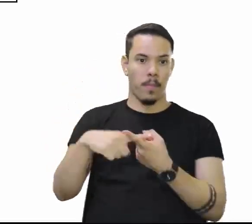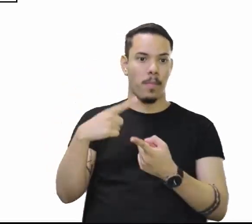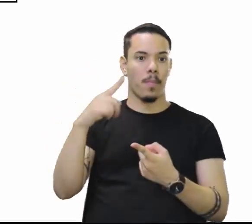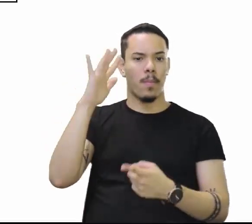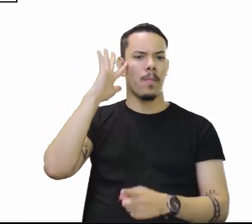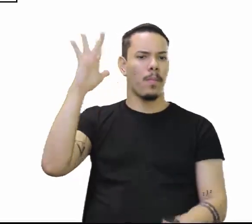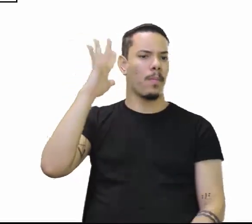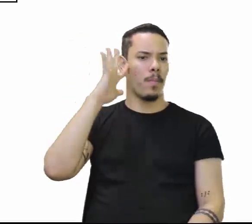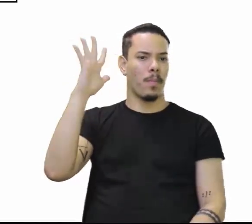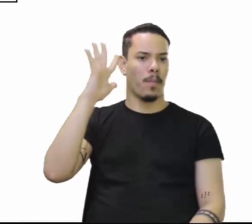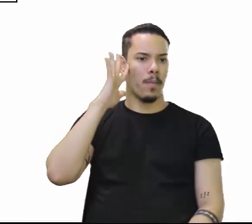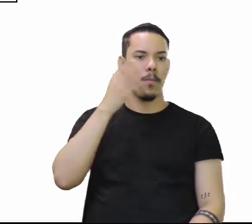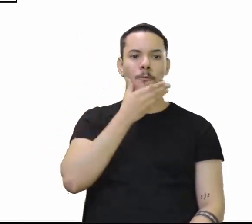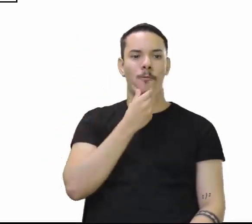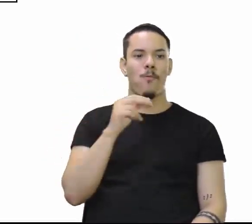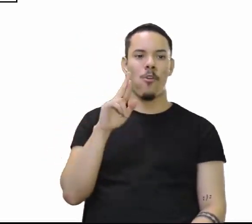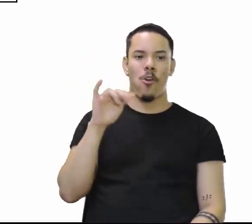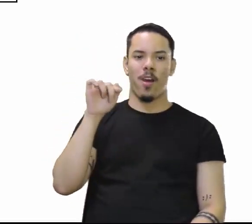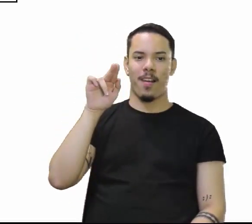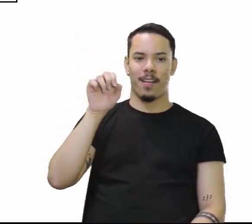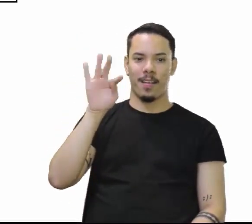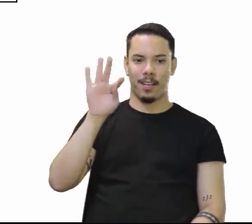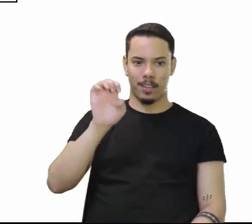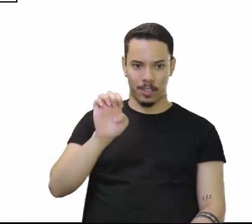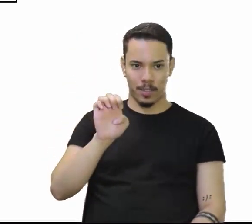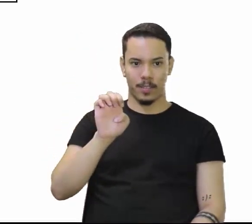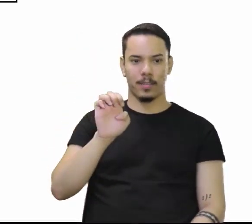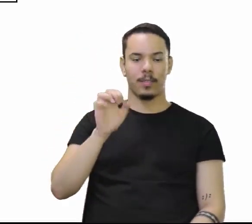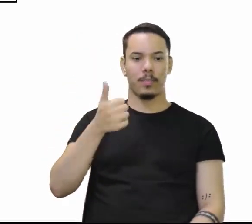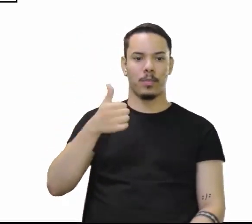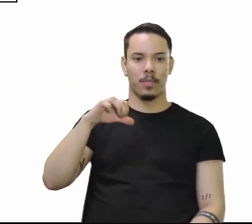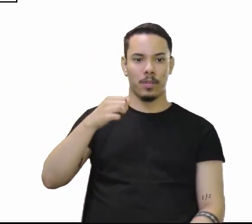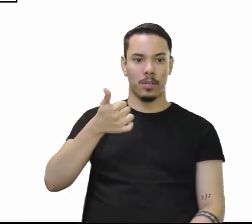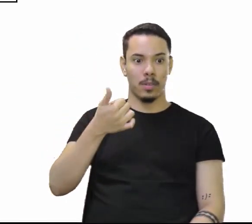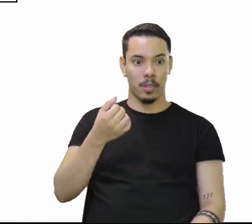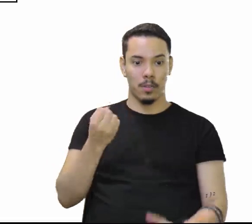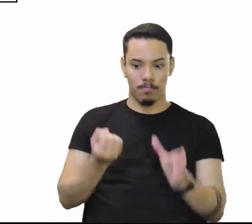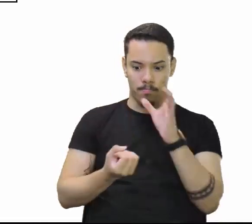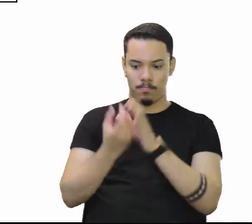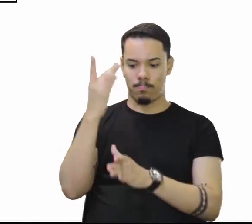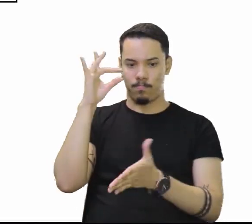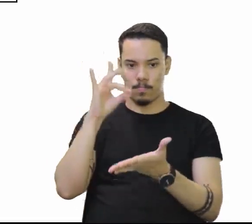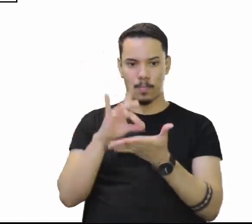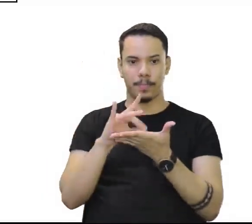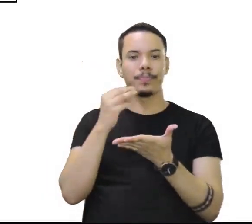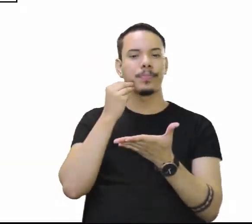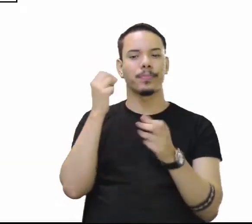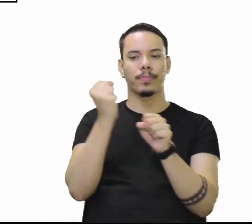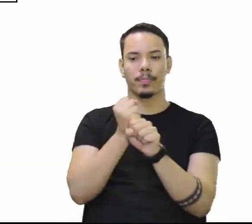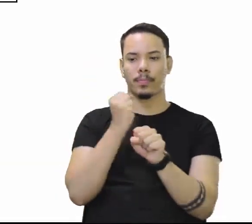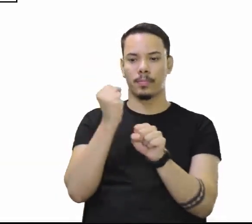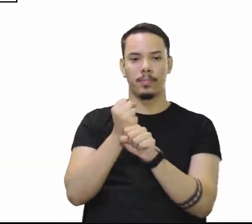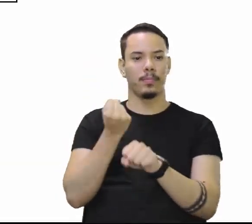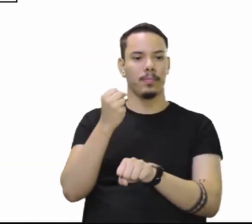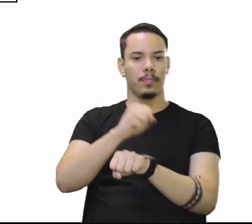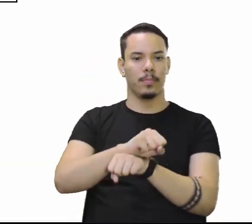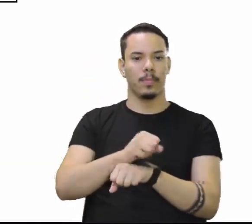em 1916 vai se tornando realidade. A tentativa de construir foi paralisada